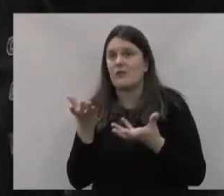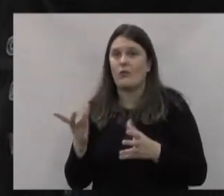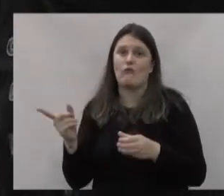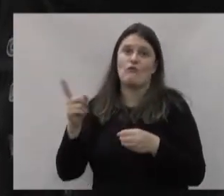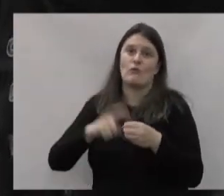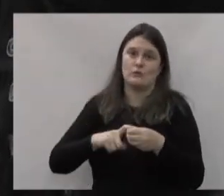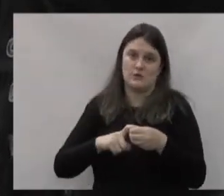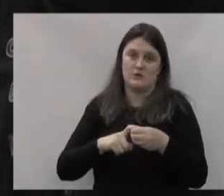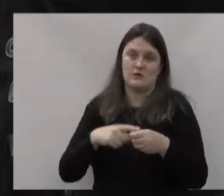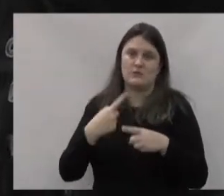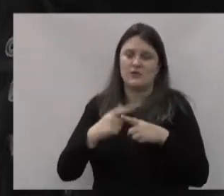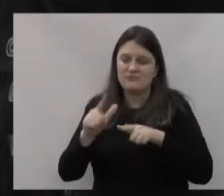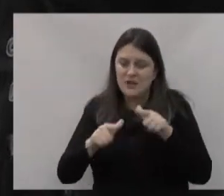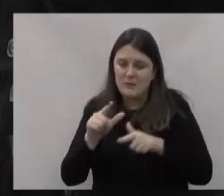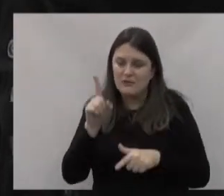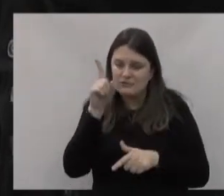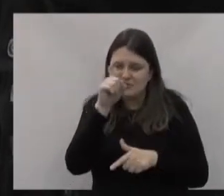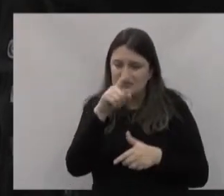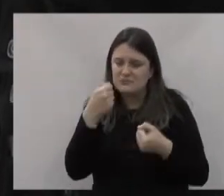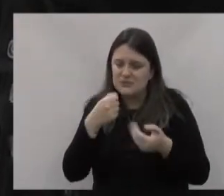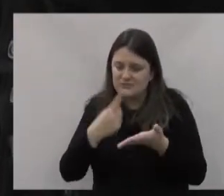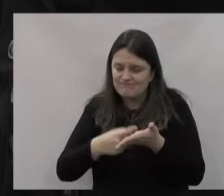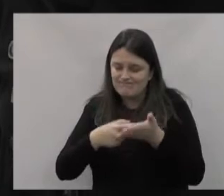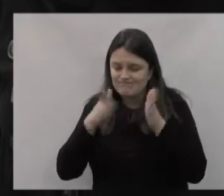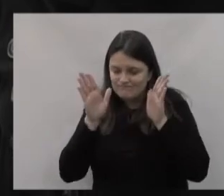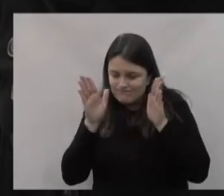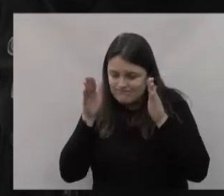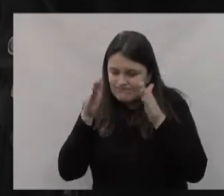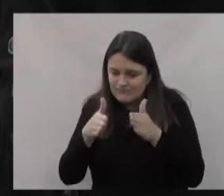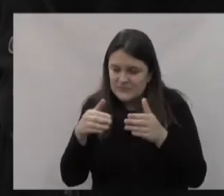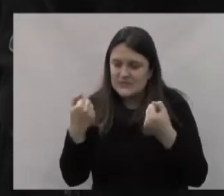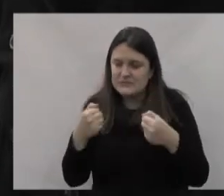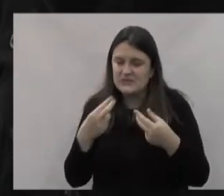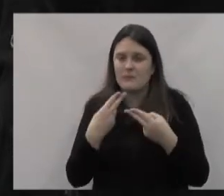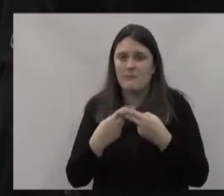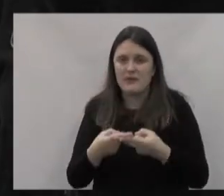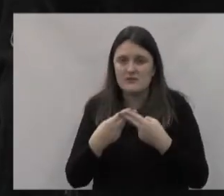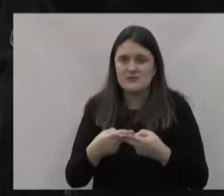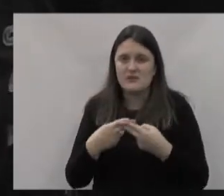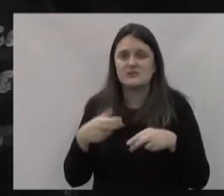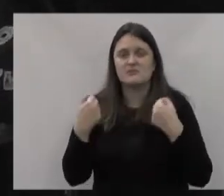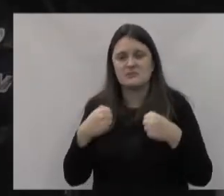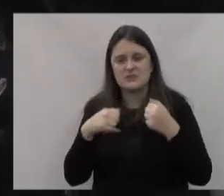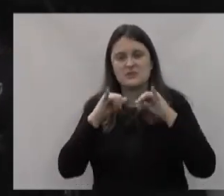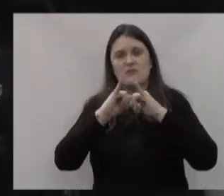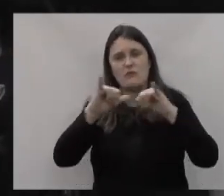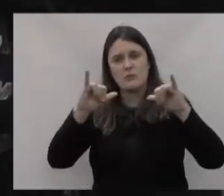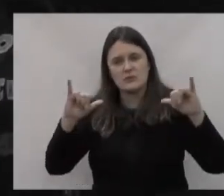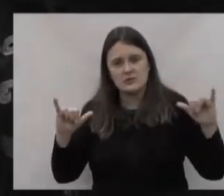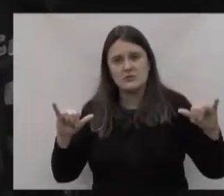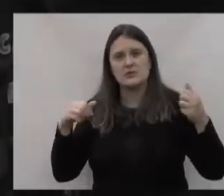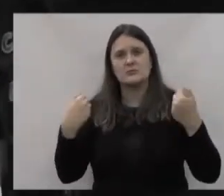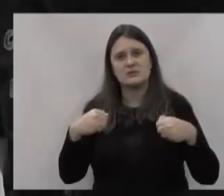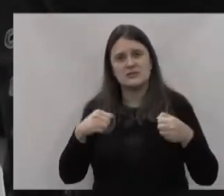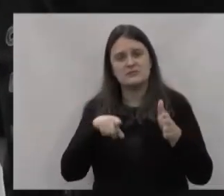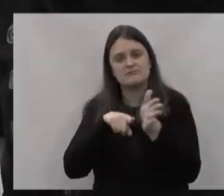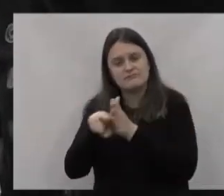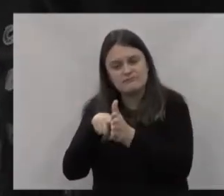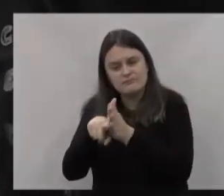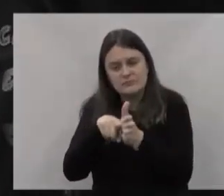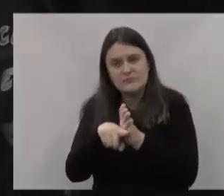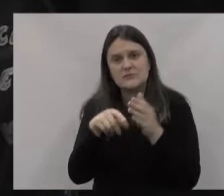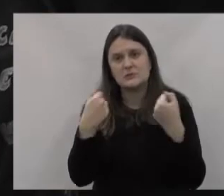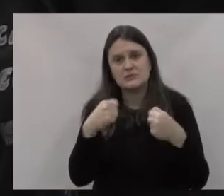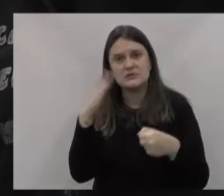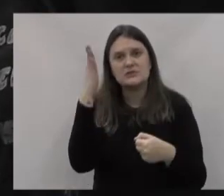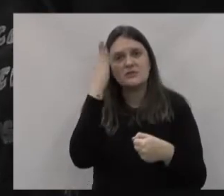é um trabalho que exige dedicação, que exige paciência, que exige informação. A gente precisa pesquisar, a gente